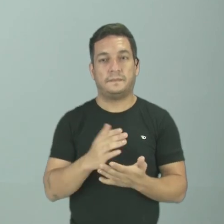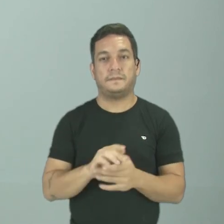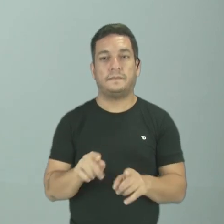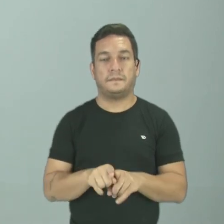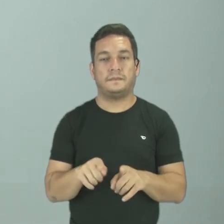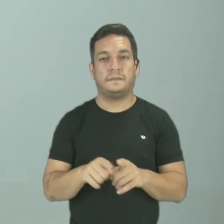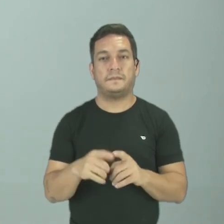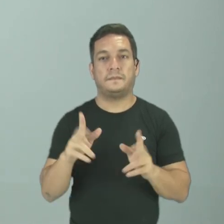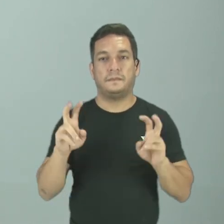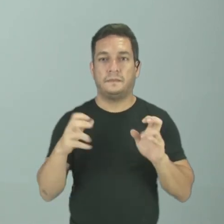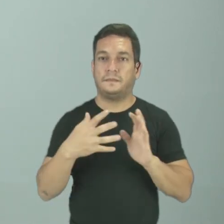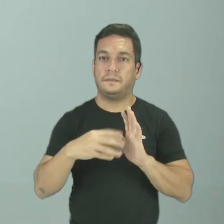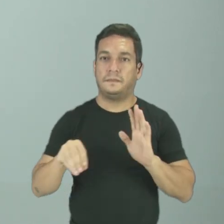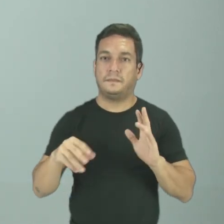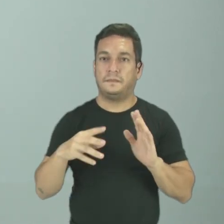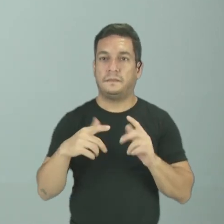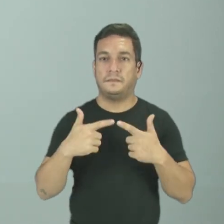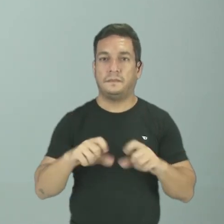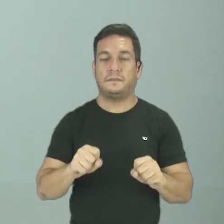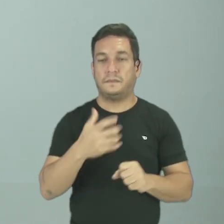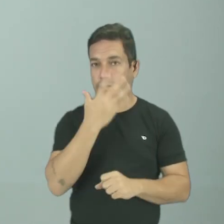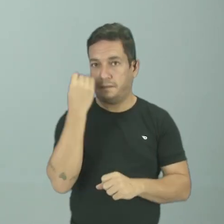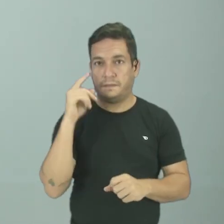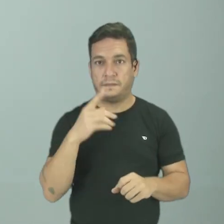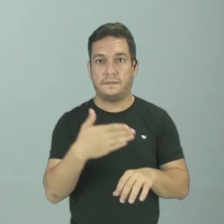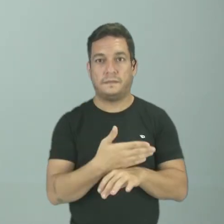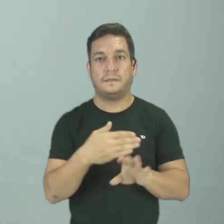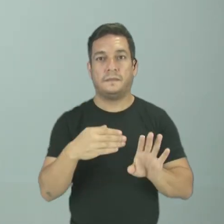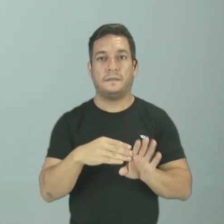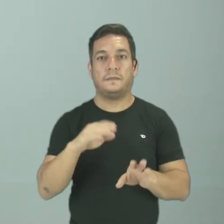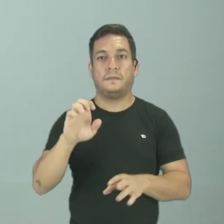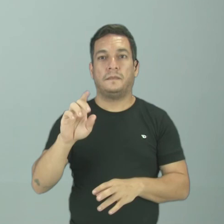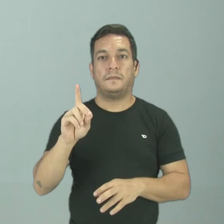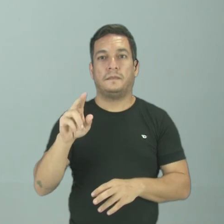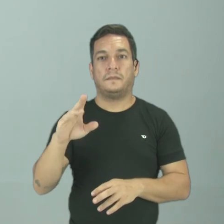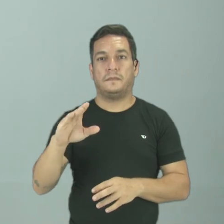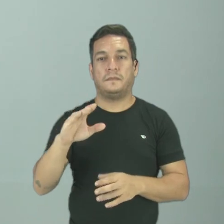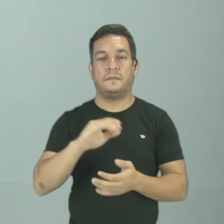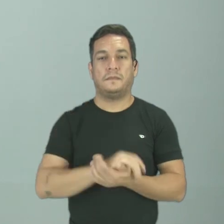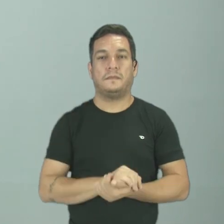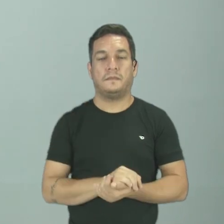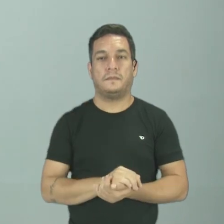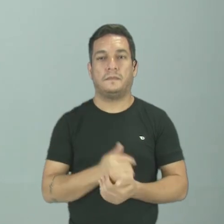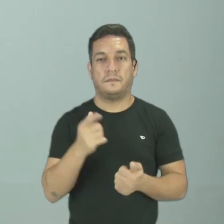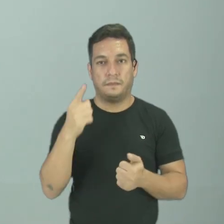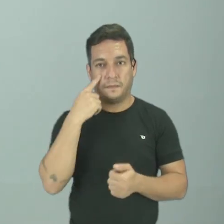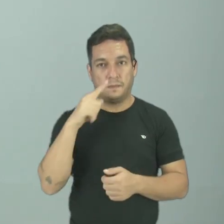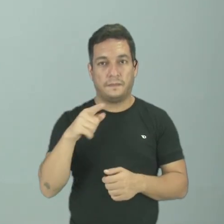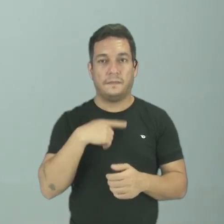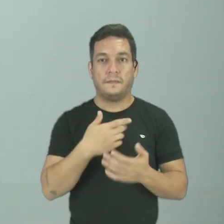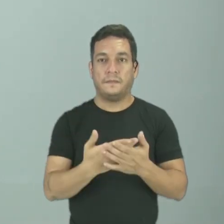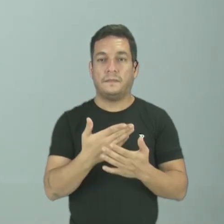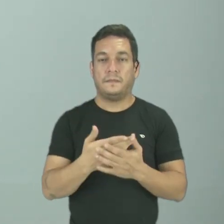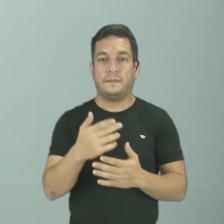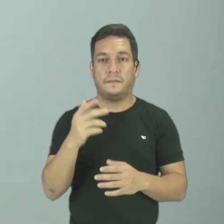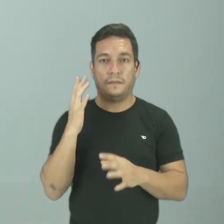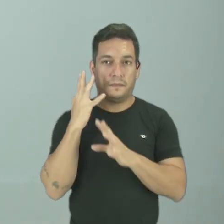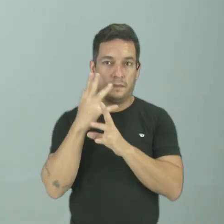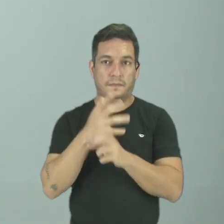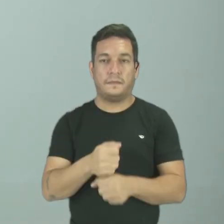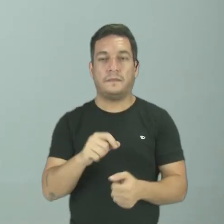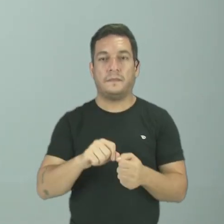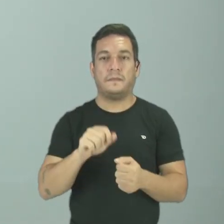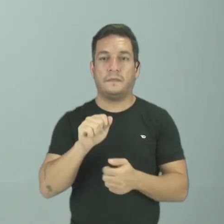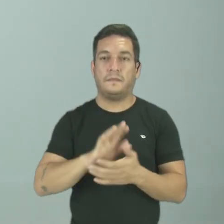também sobre figuras de linguagem. E não esqueçam de acessar a plataforma de Eduque, tá bom? Para vocês revisarem a aula,